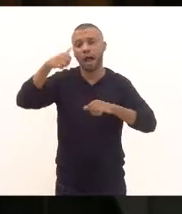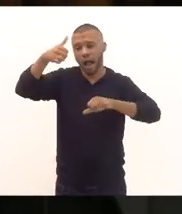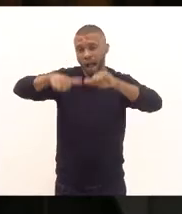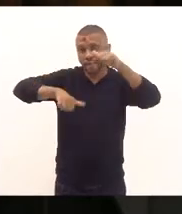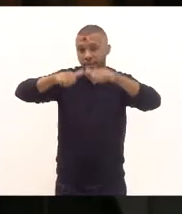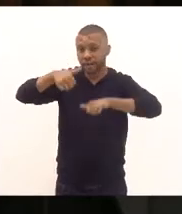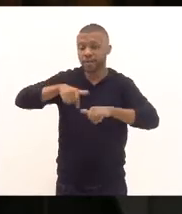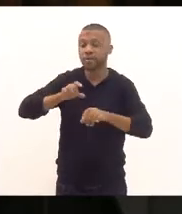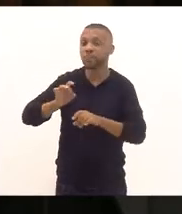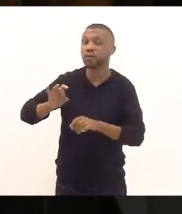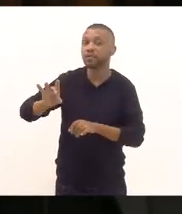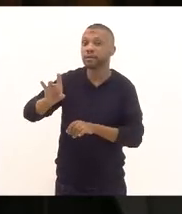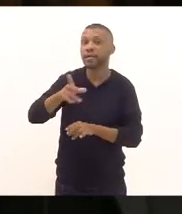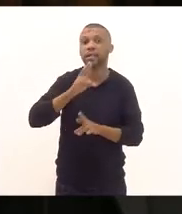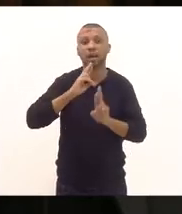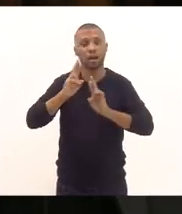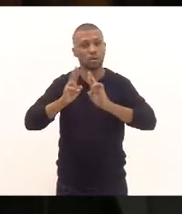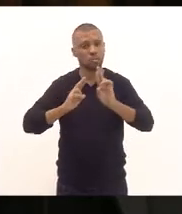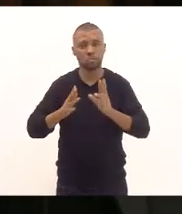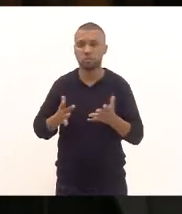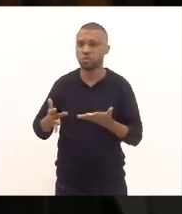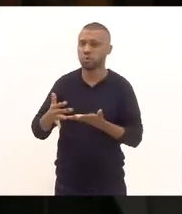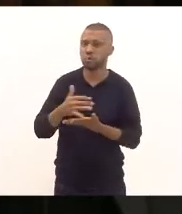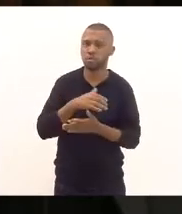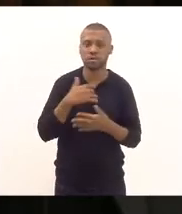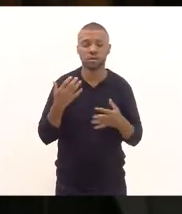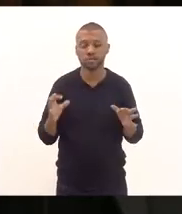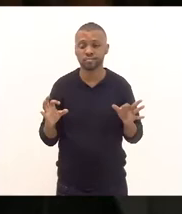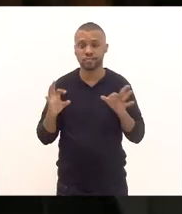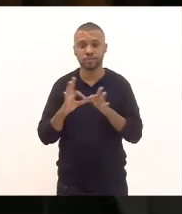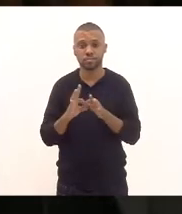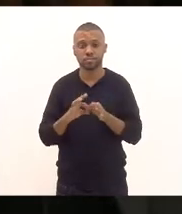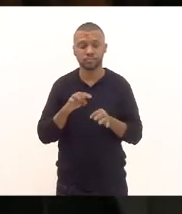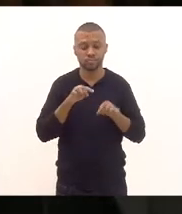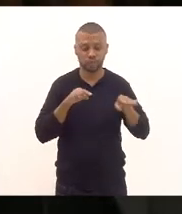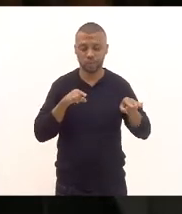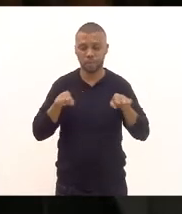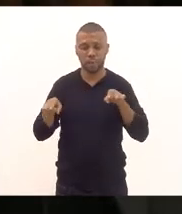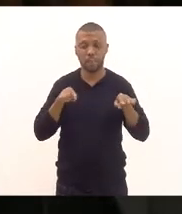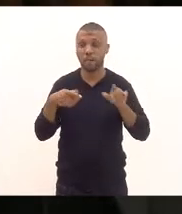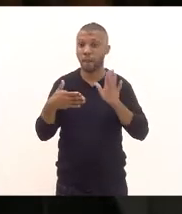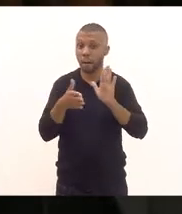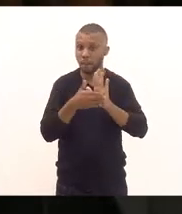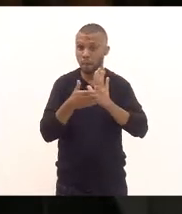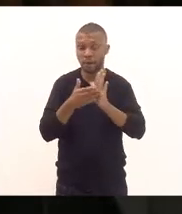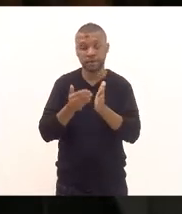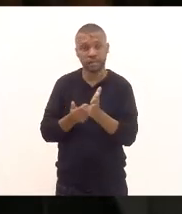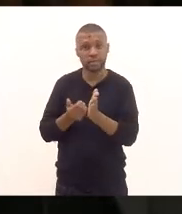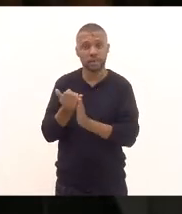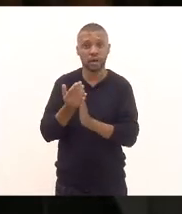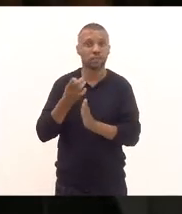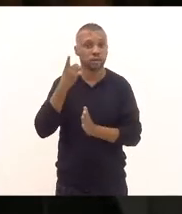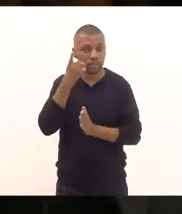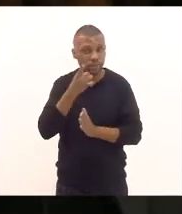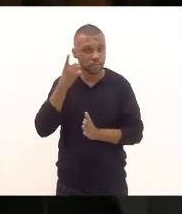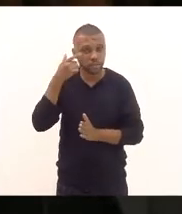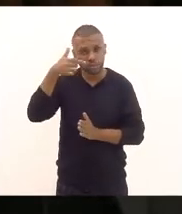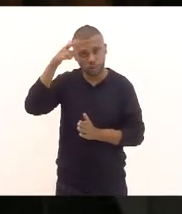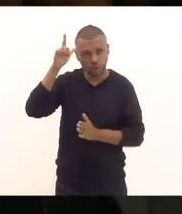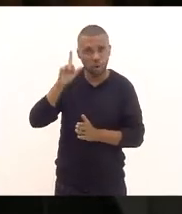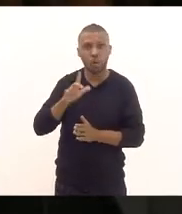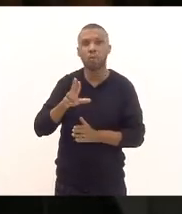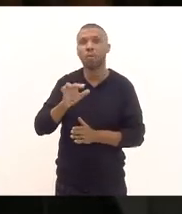resultado então a fusão das duas agências a proposta inicial do deputado dos Paulo